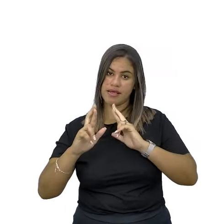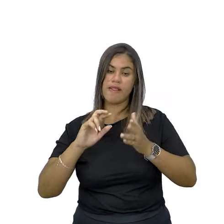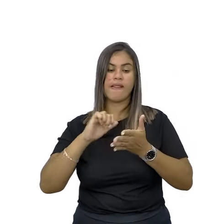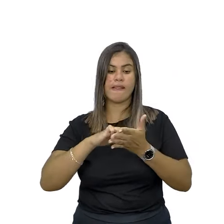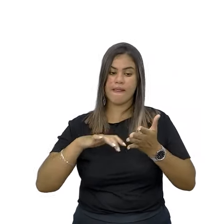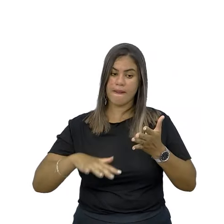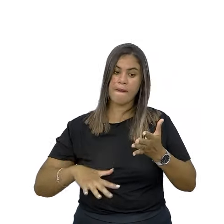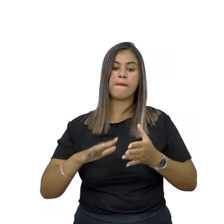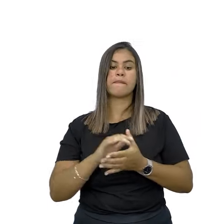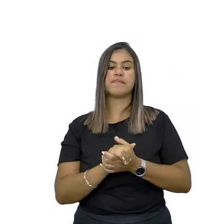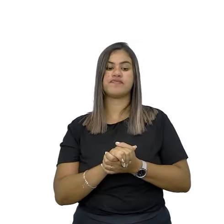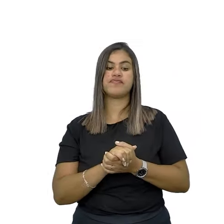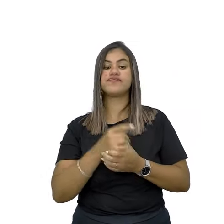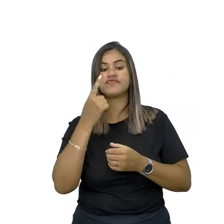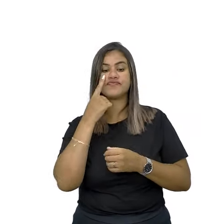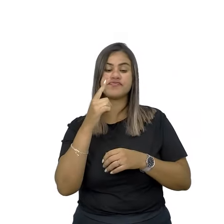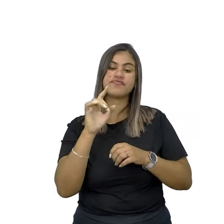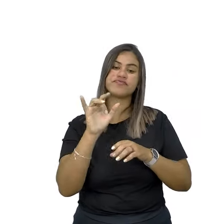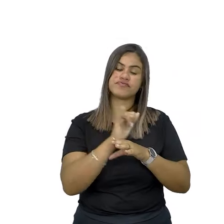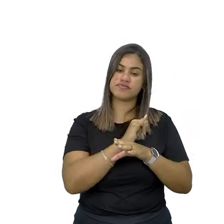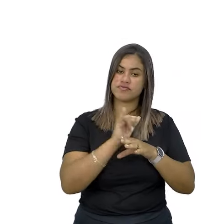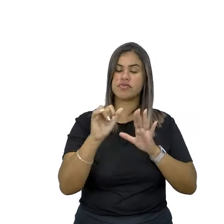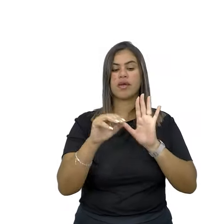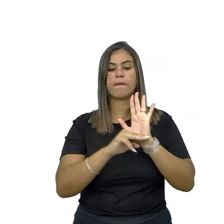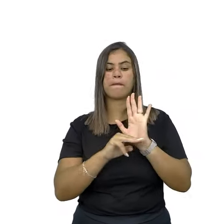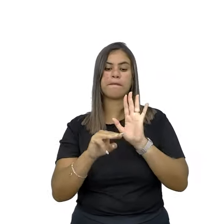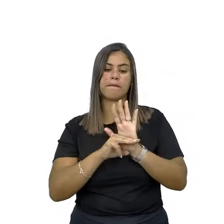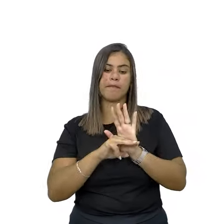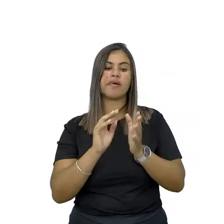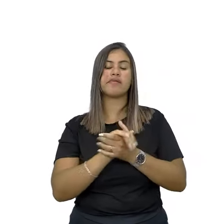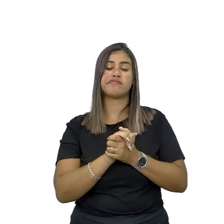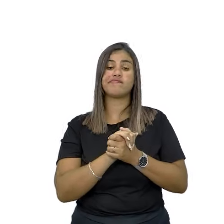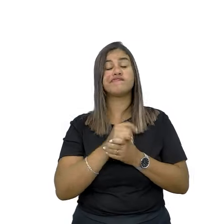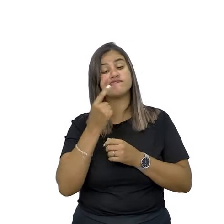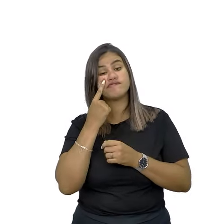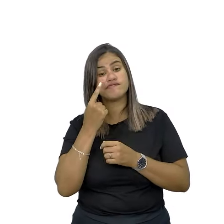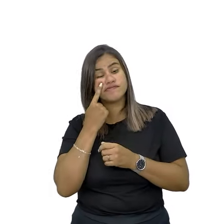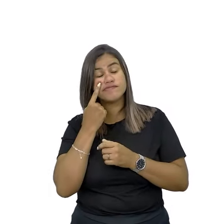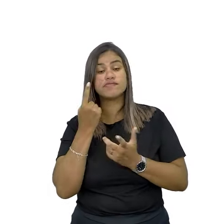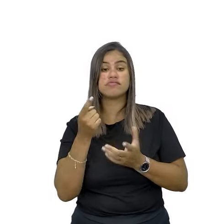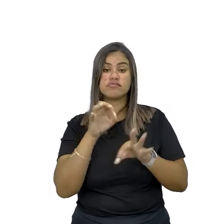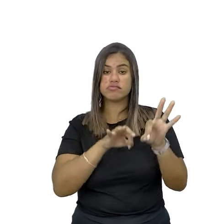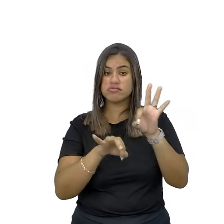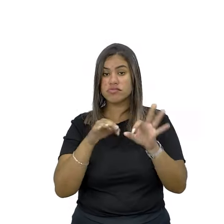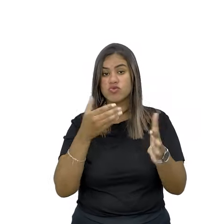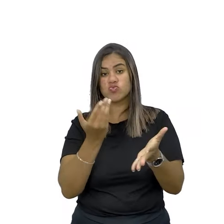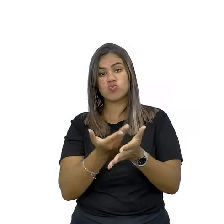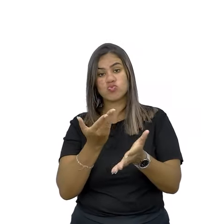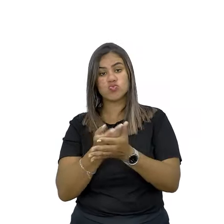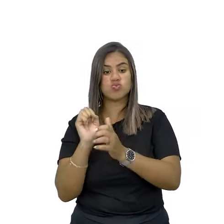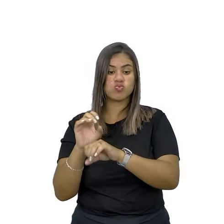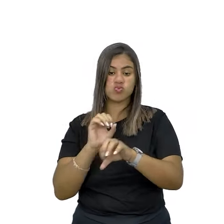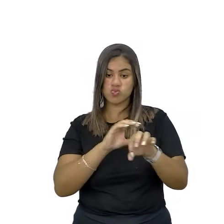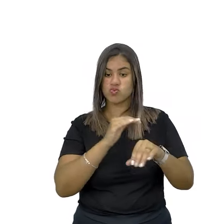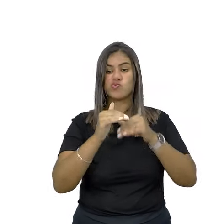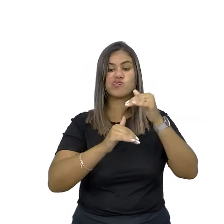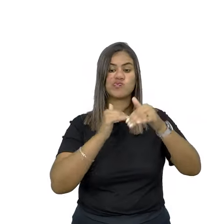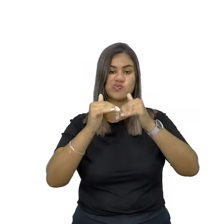estrutura didático-metodológica, olhamos lá como que a aula foi preparada, como ela foi desenvolvida, como